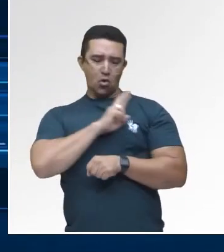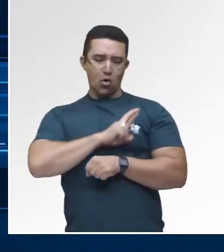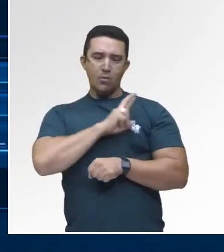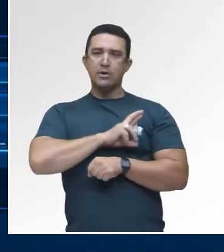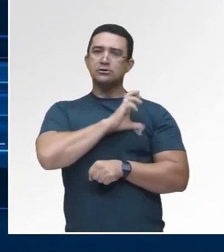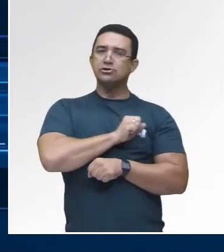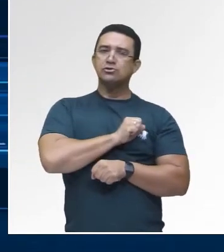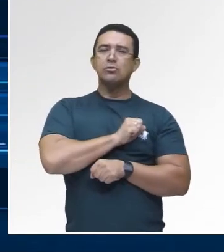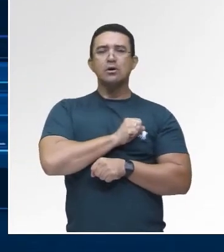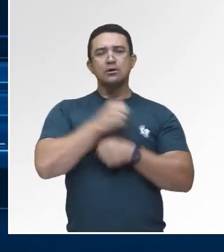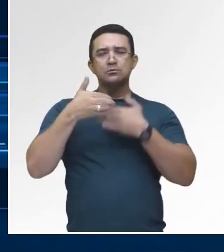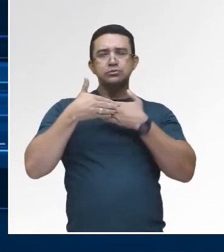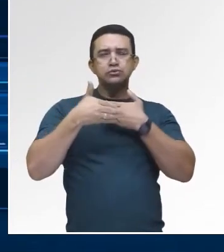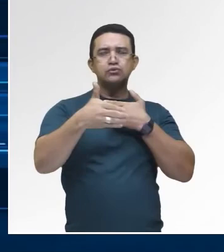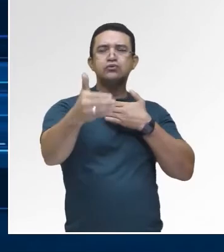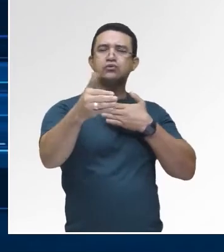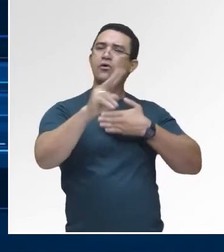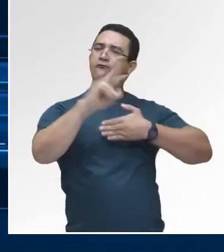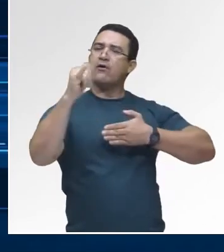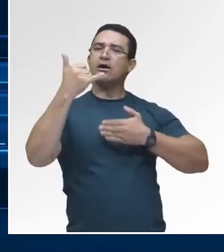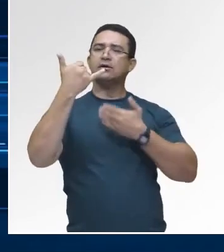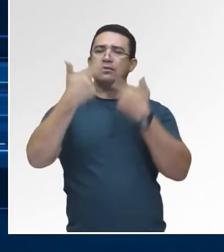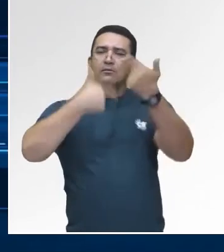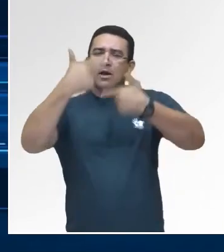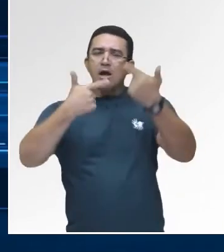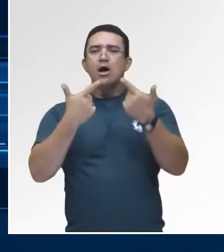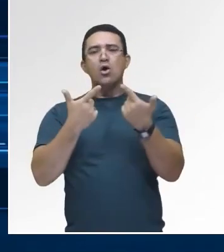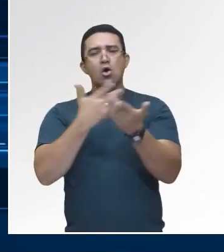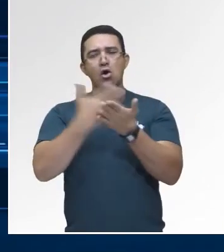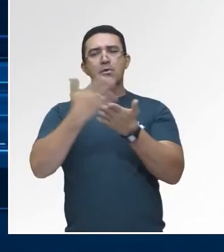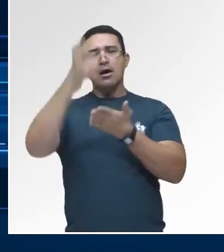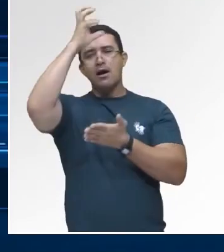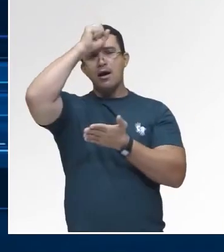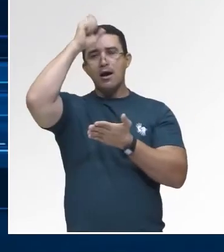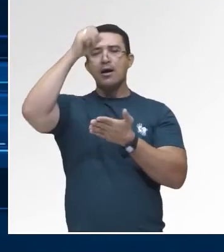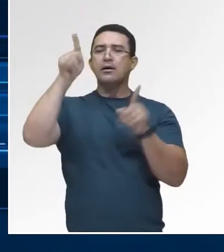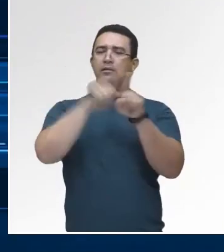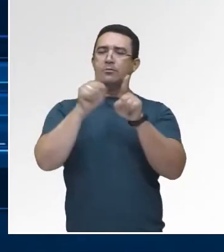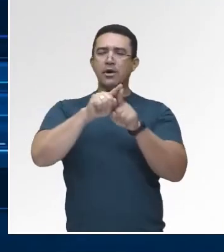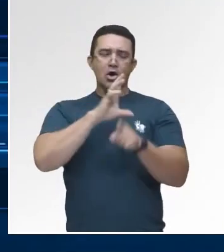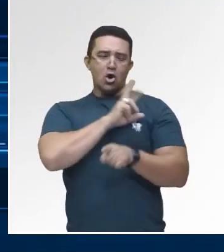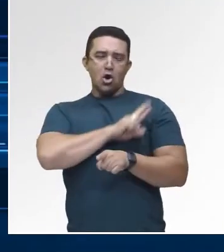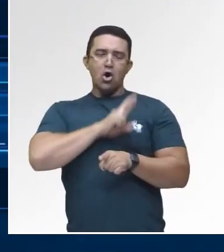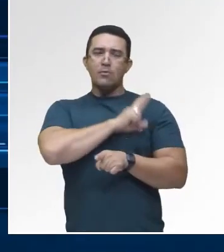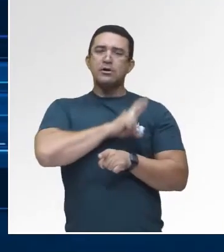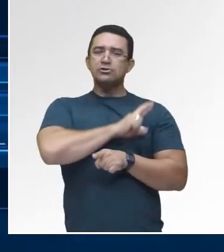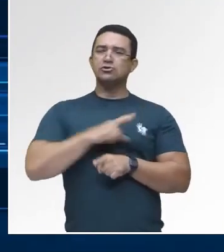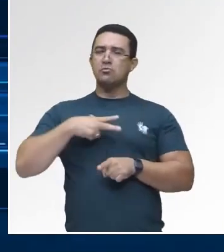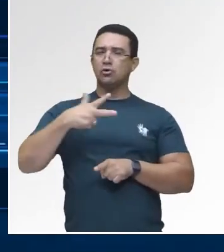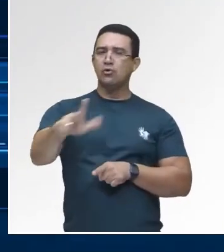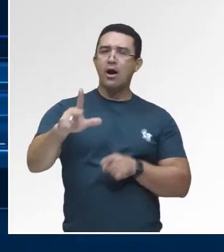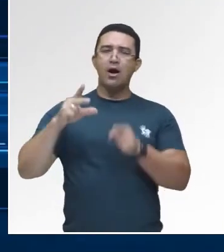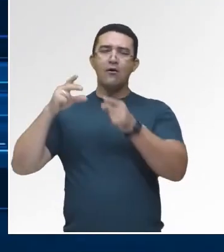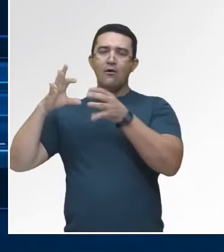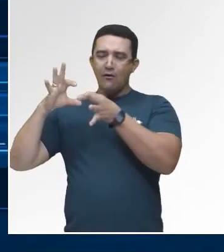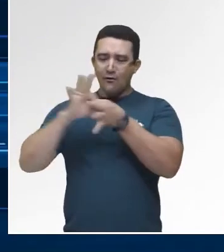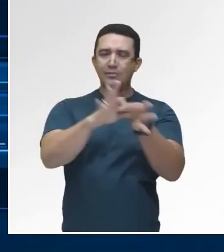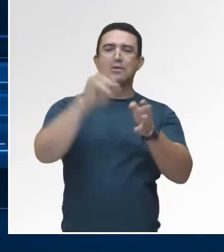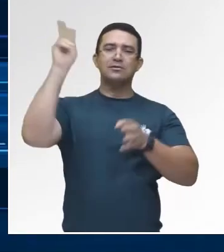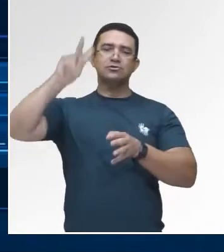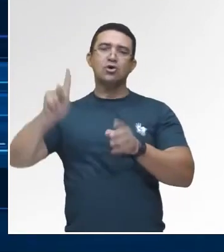nós vamos tratar no romantismo brasileiro, além dessa do romantismo português, do contexto histórico, de como